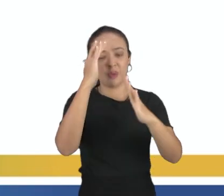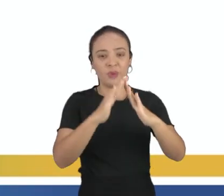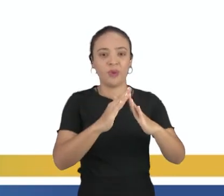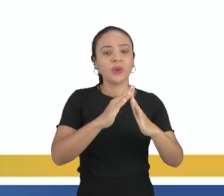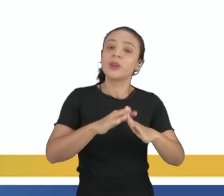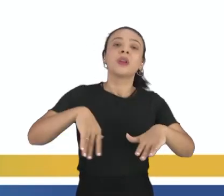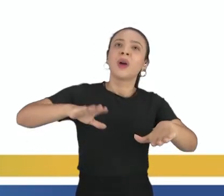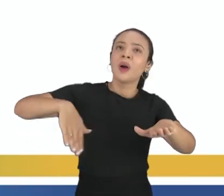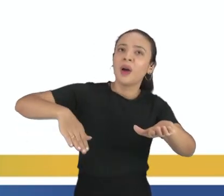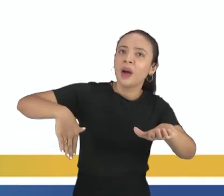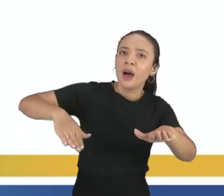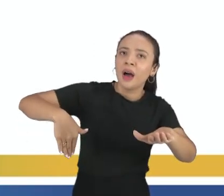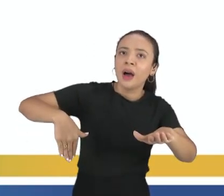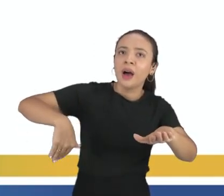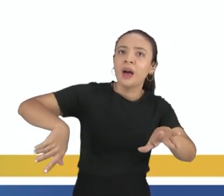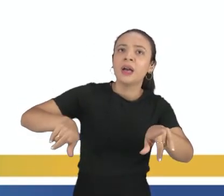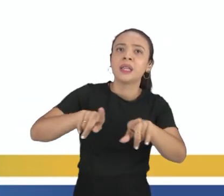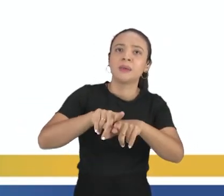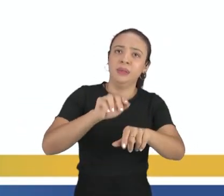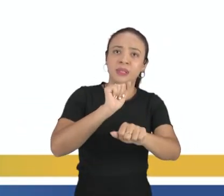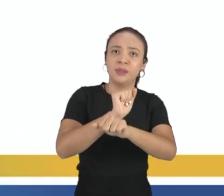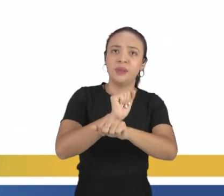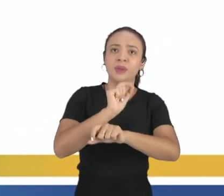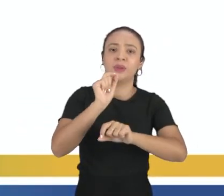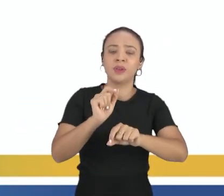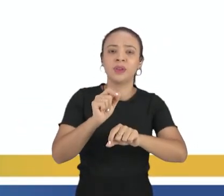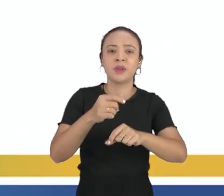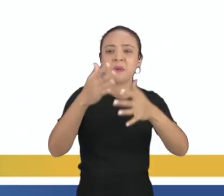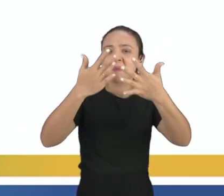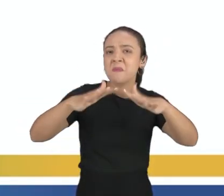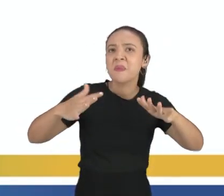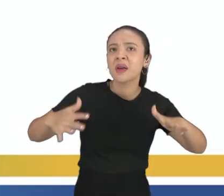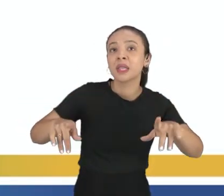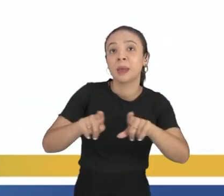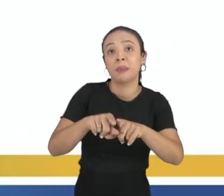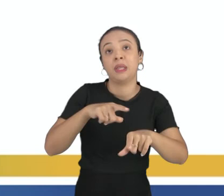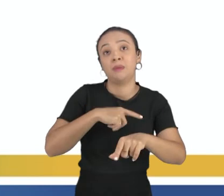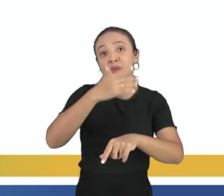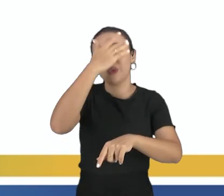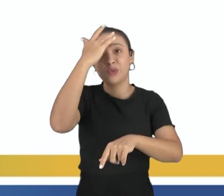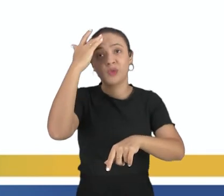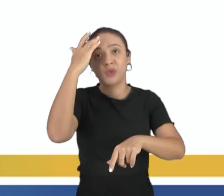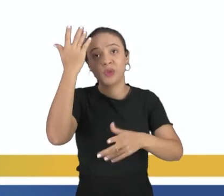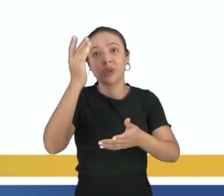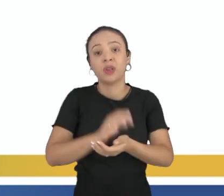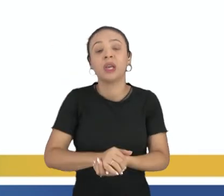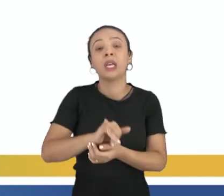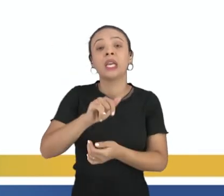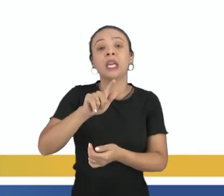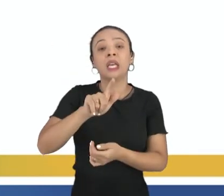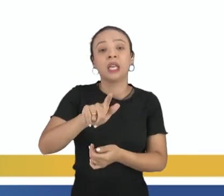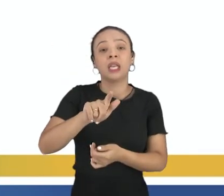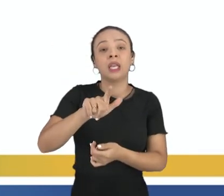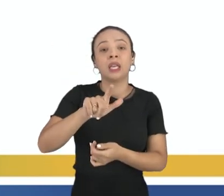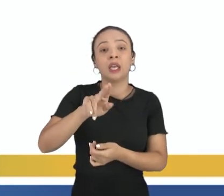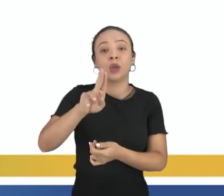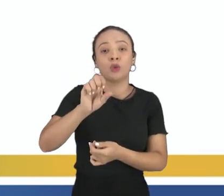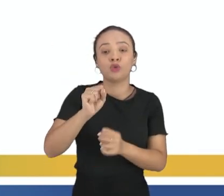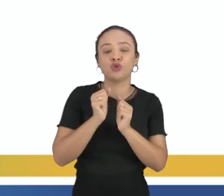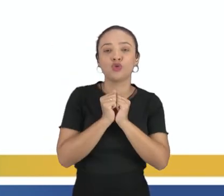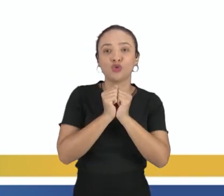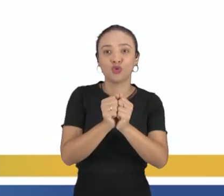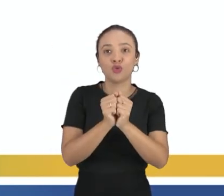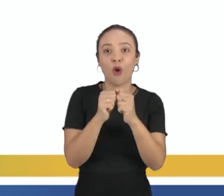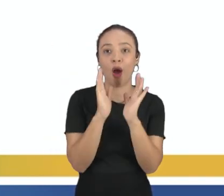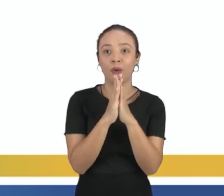e espera que o que vem do mar. Há quem viva em iglus, lado a lado com as focas,